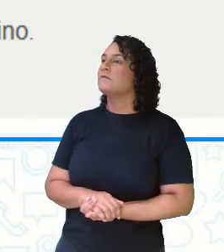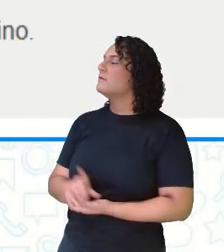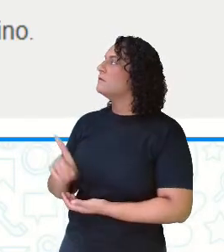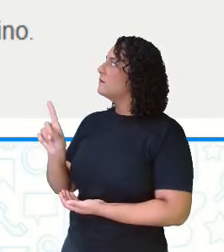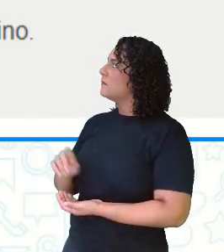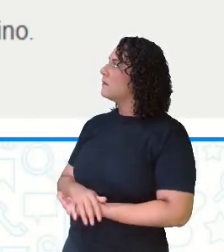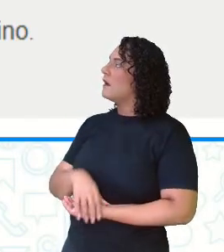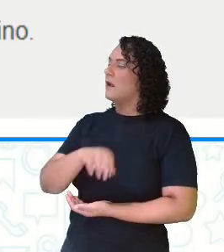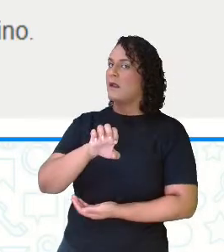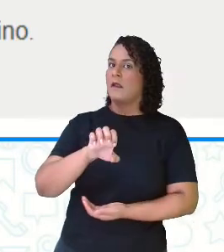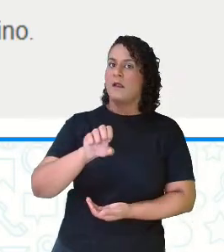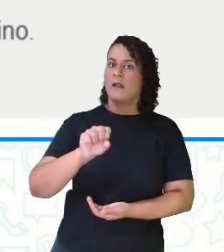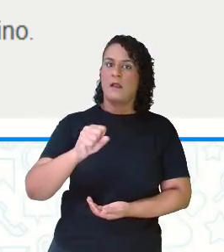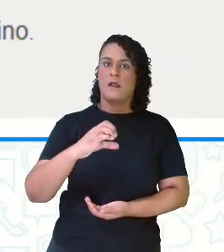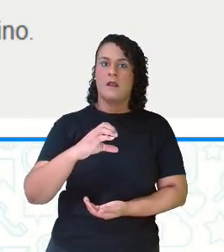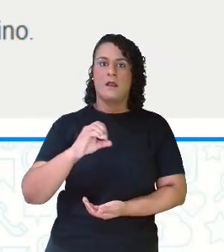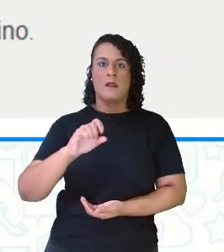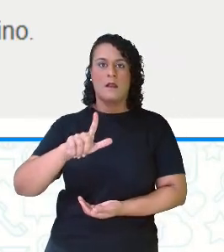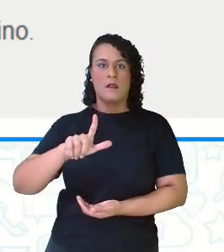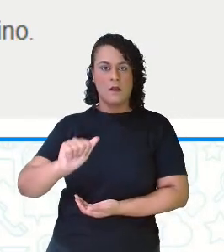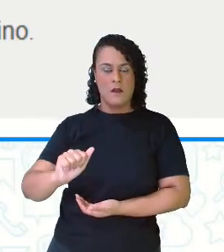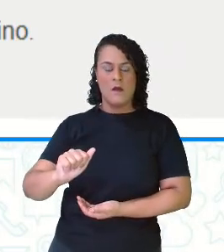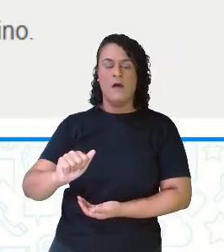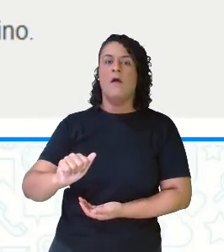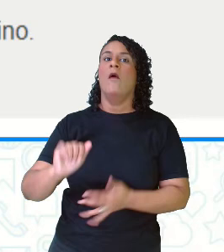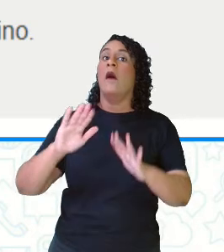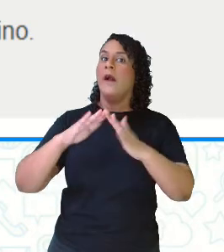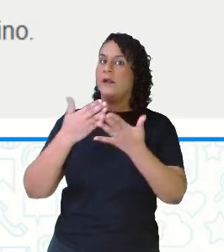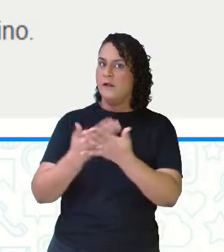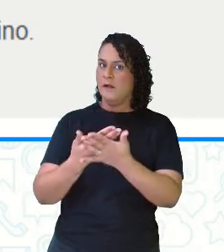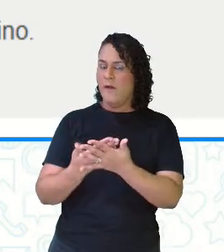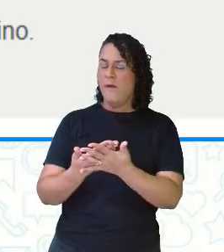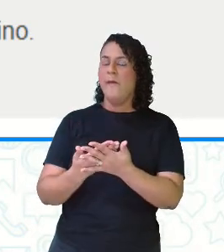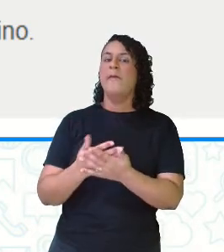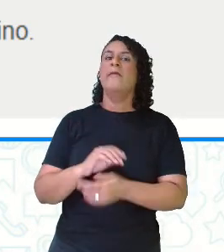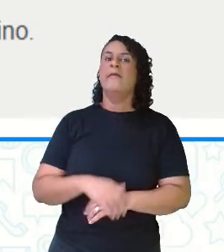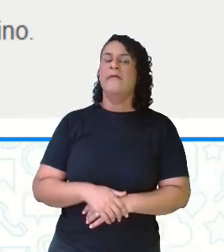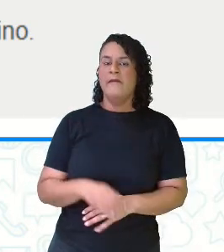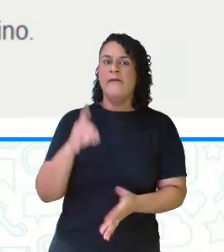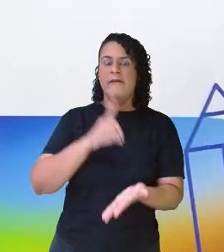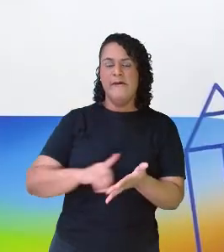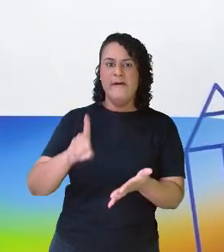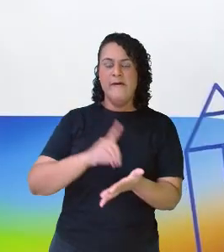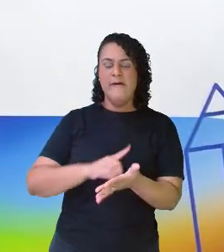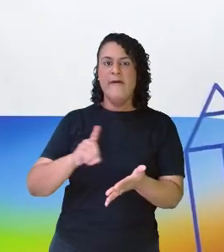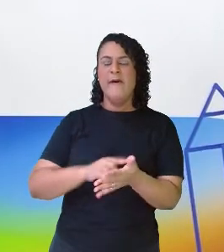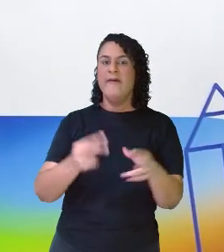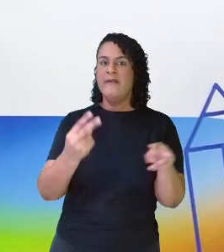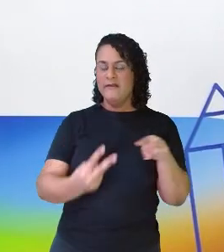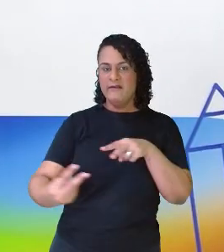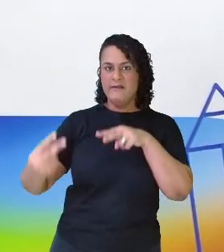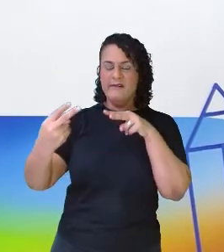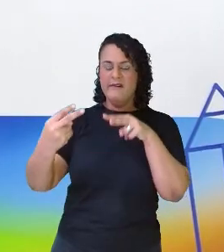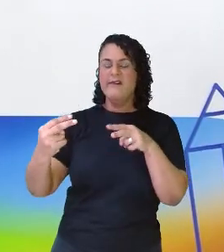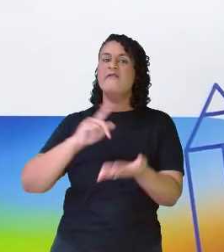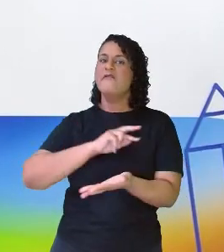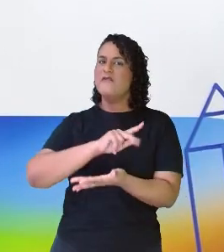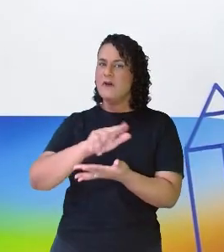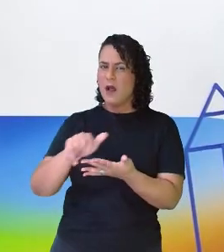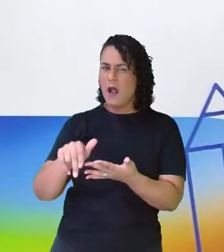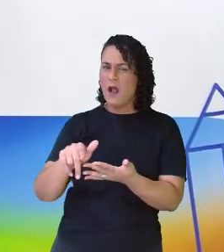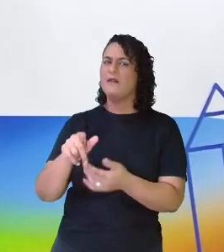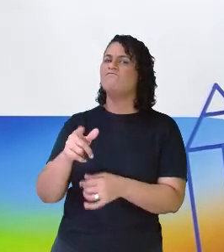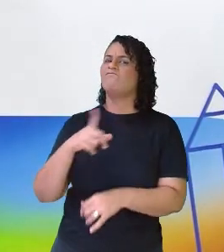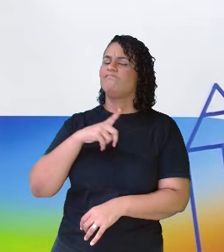quê? Escola. Esse daqui foi um dicionário online, que tem vários dicionários online para você